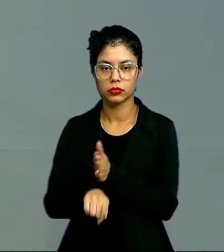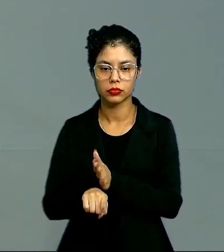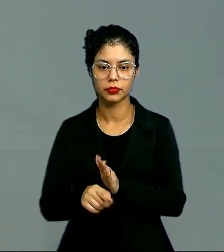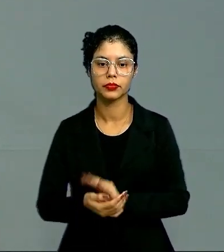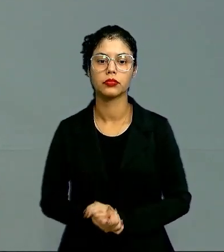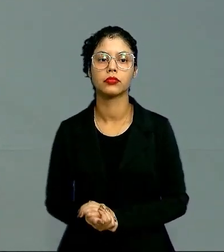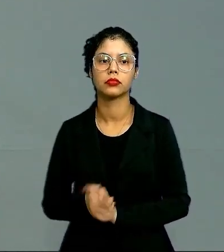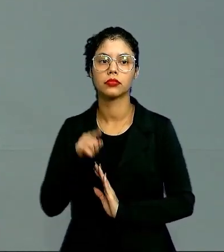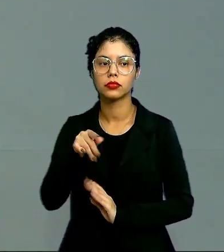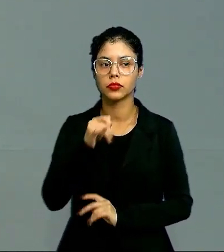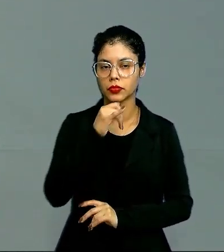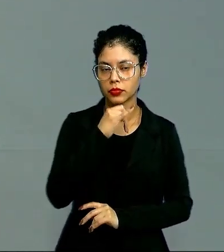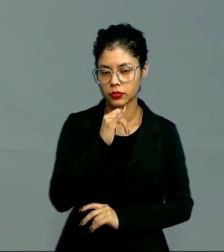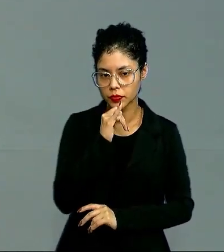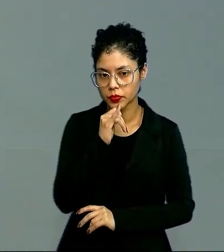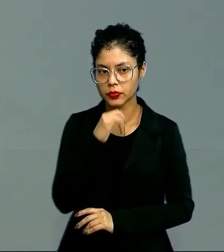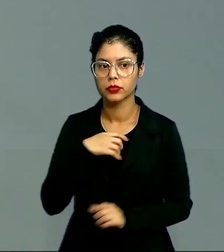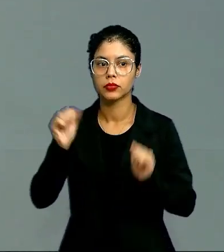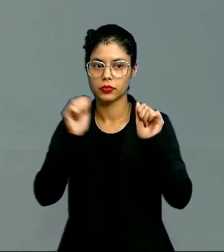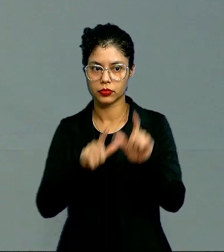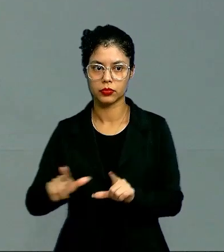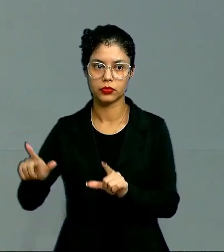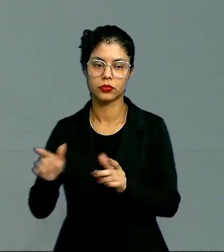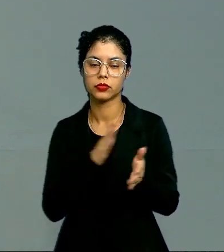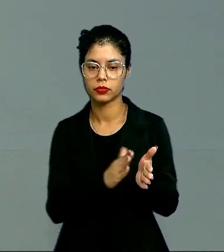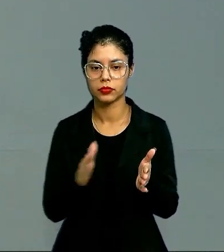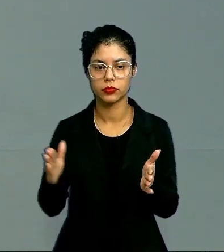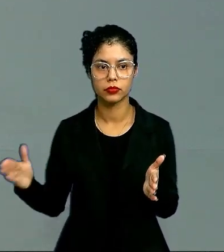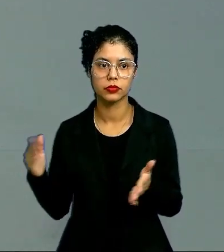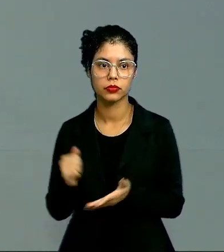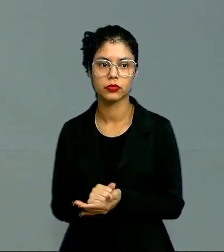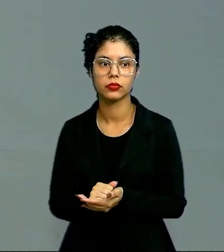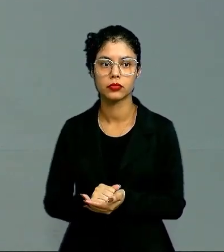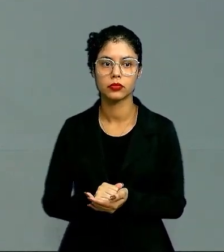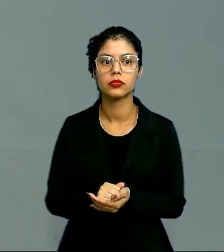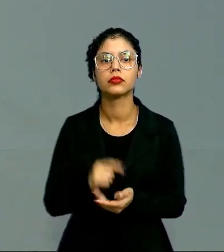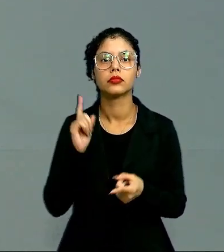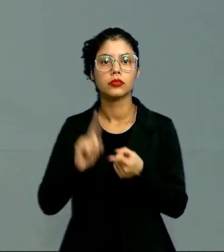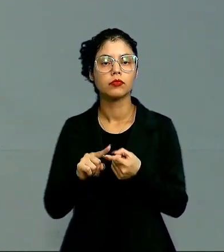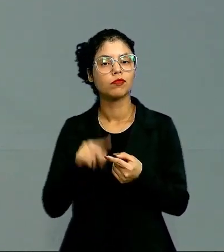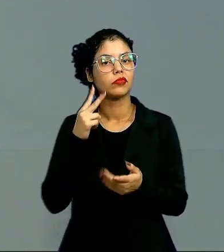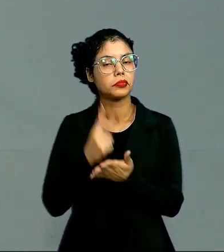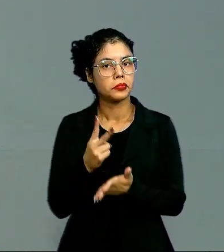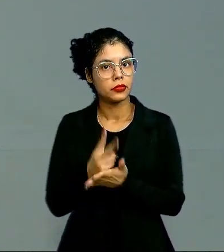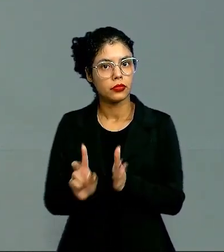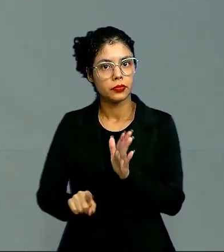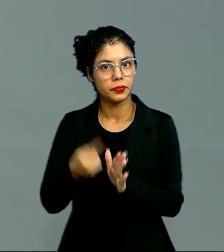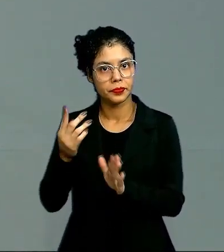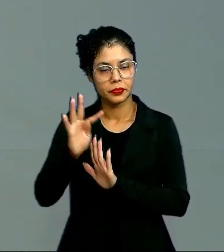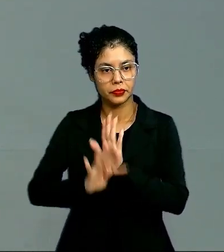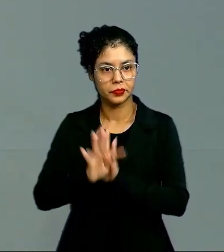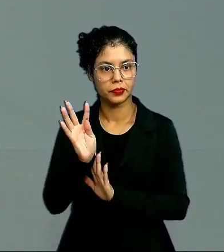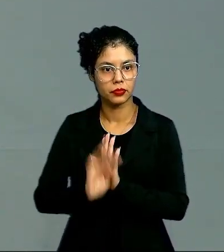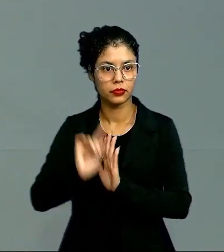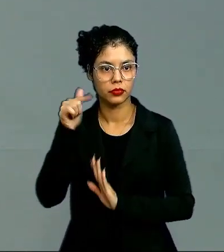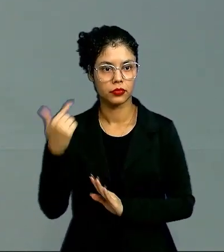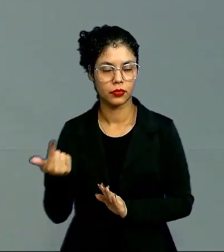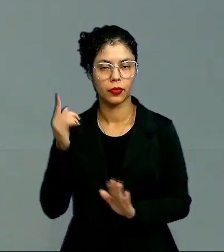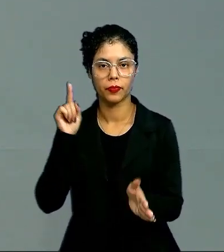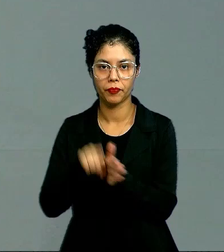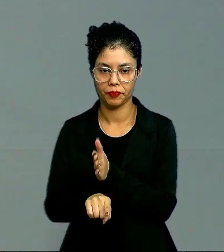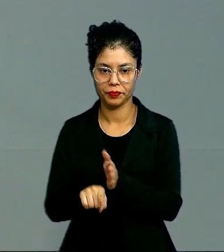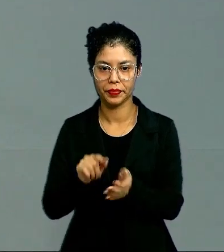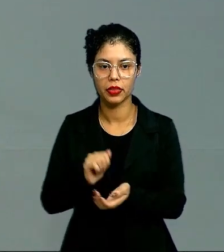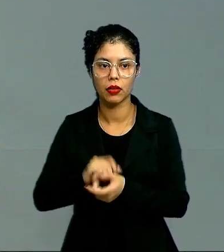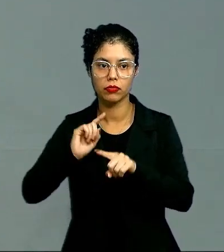questão? Aqui, como existe um slide, existe uma ordem, eu coloquei porque sempre vem em primeiro lugar o texto, logo em seguida nós temos a